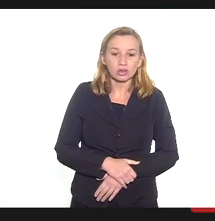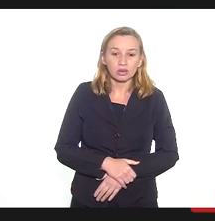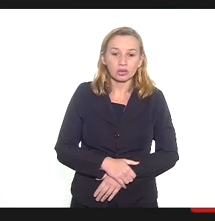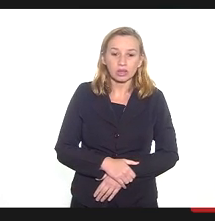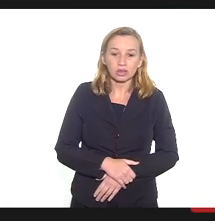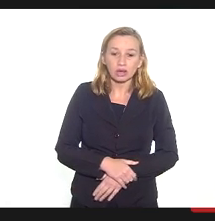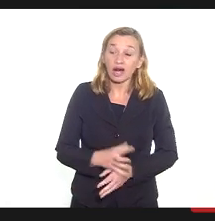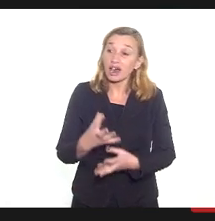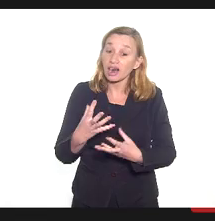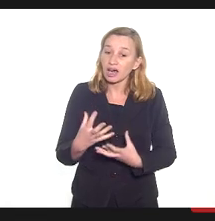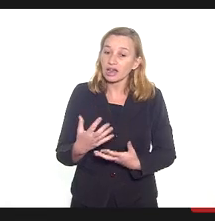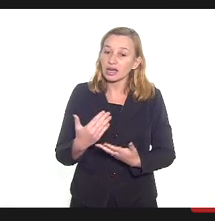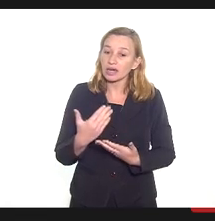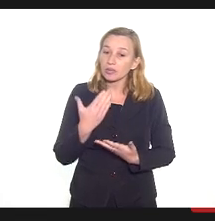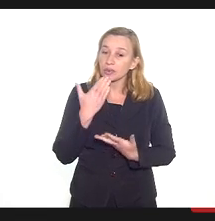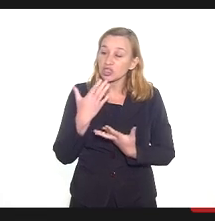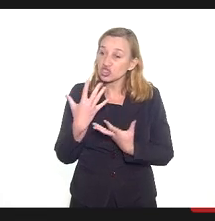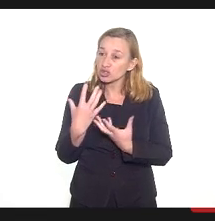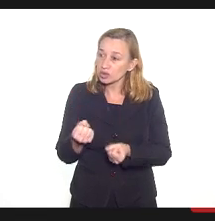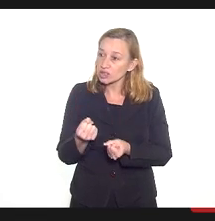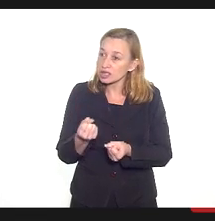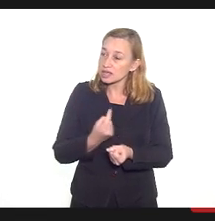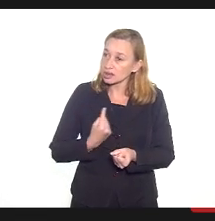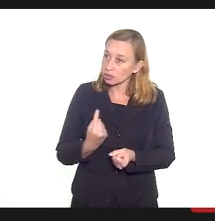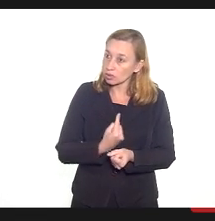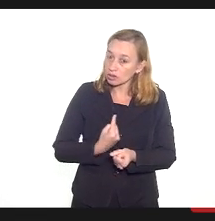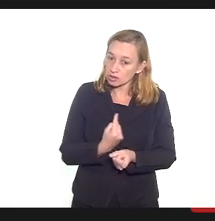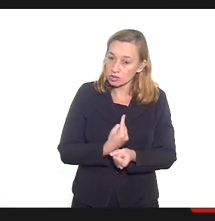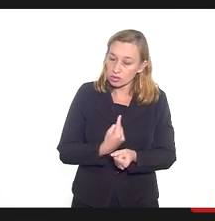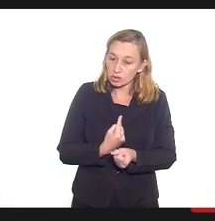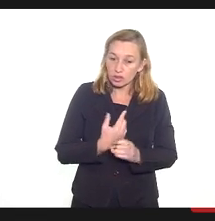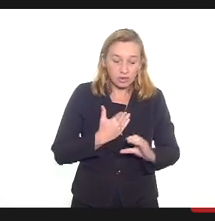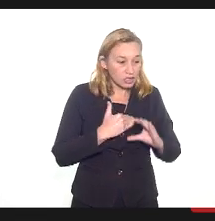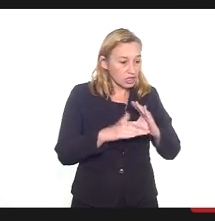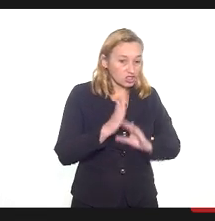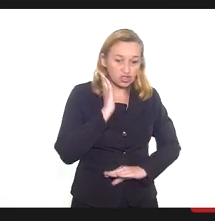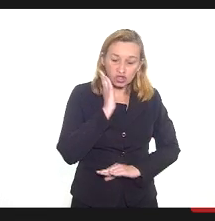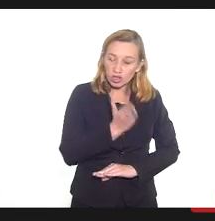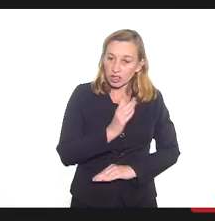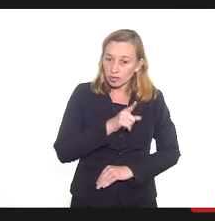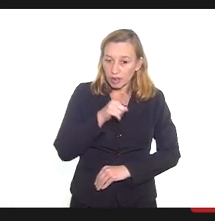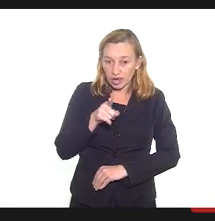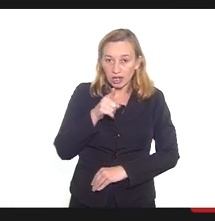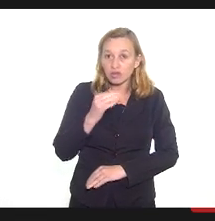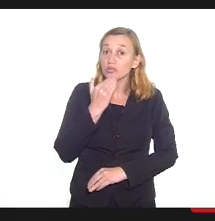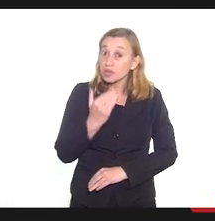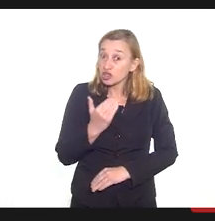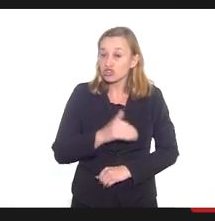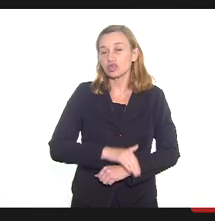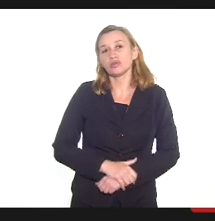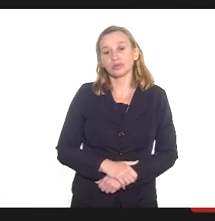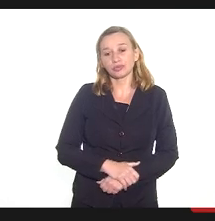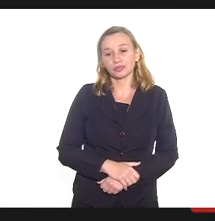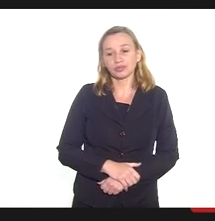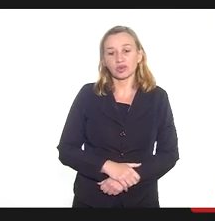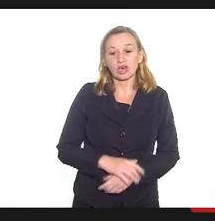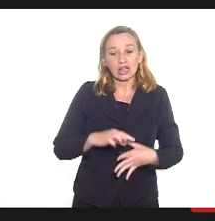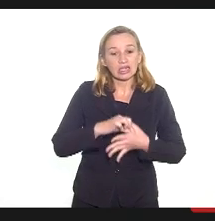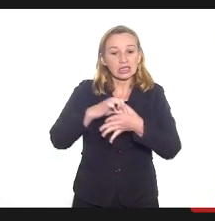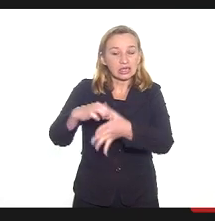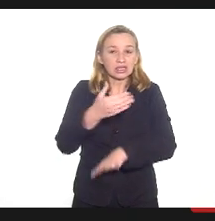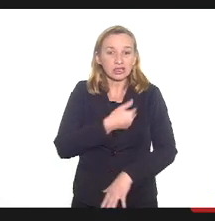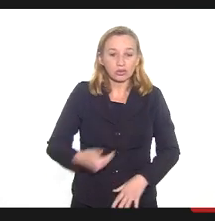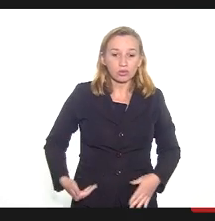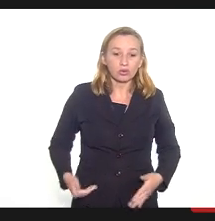atender, né? E foi enviado diretamente para ele, foi pedido para o líder do